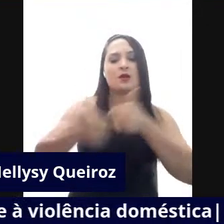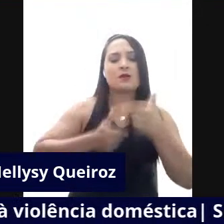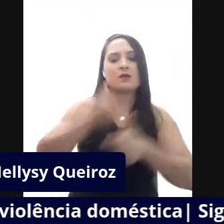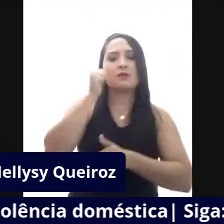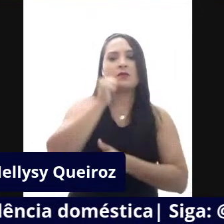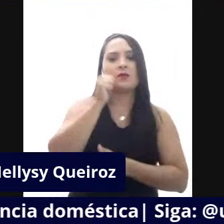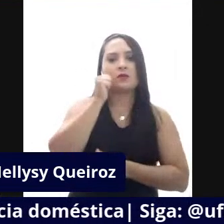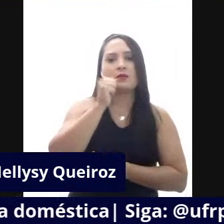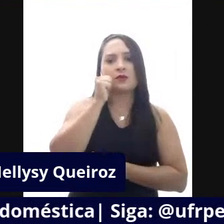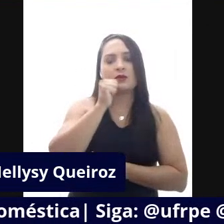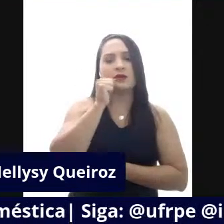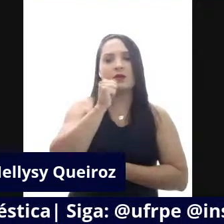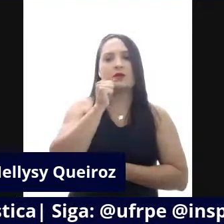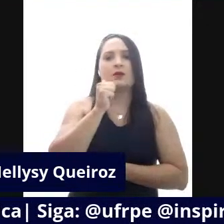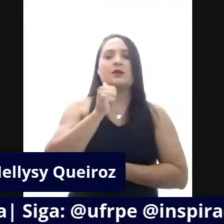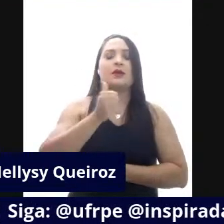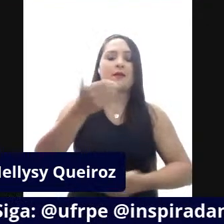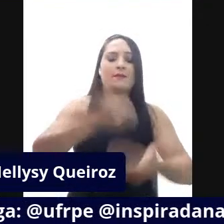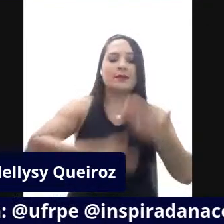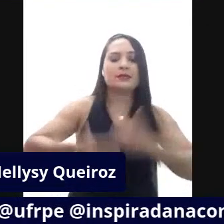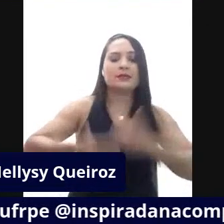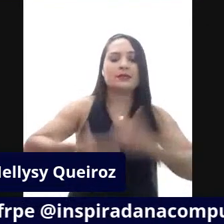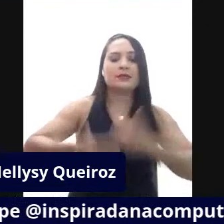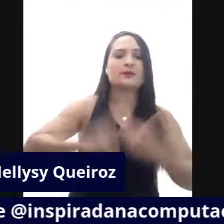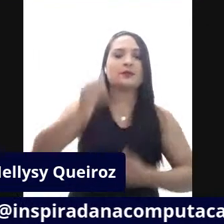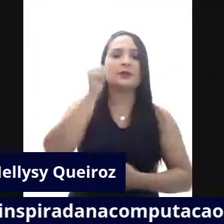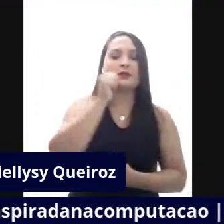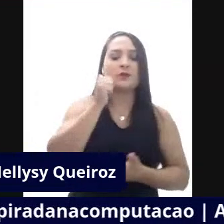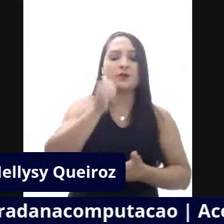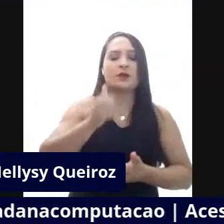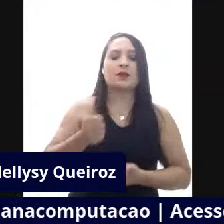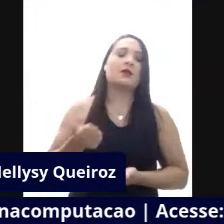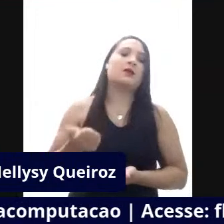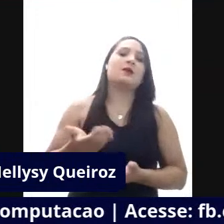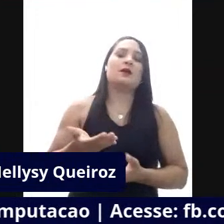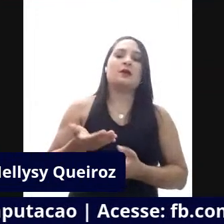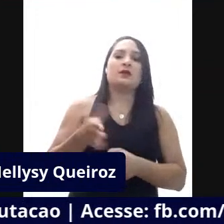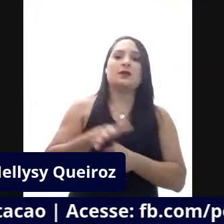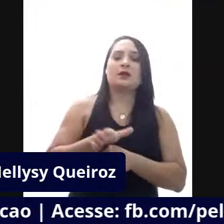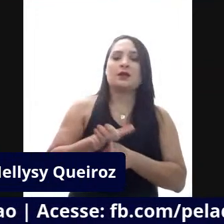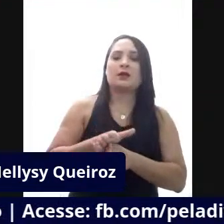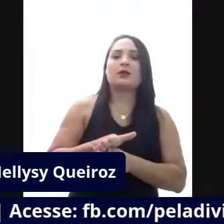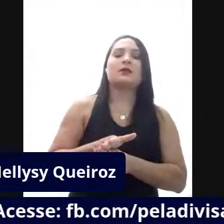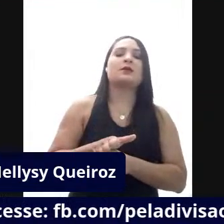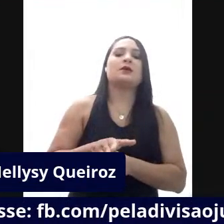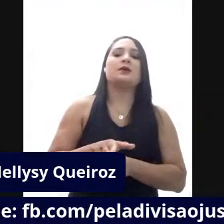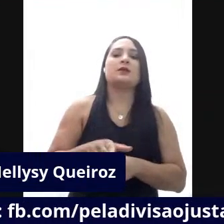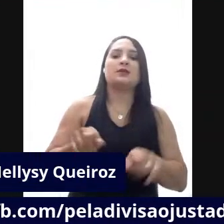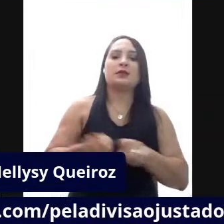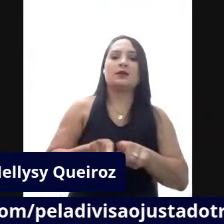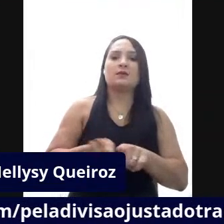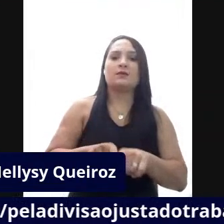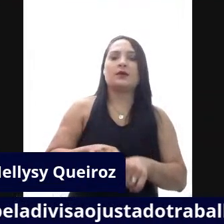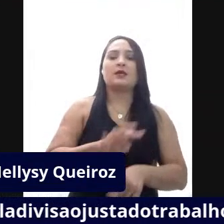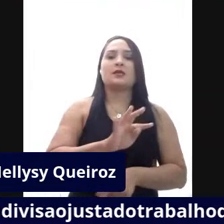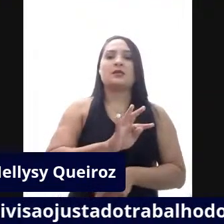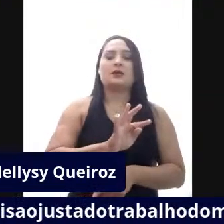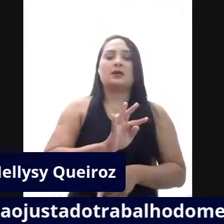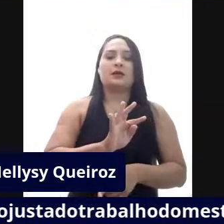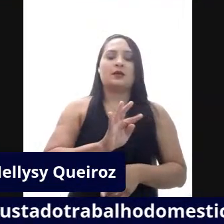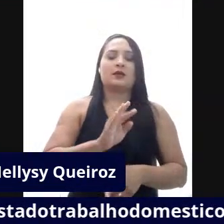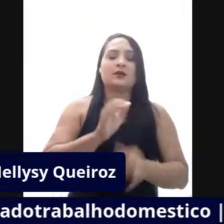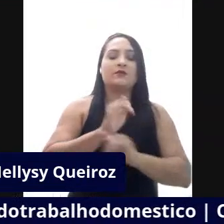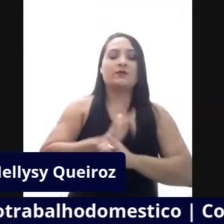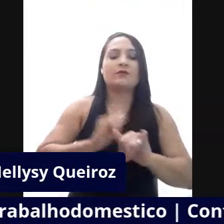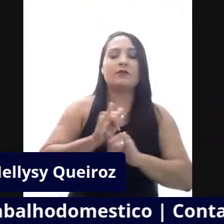trabalho doméstico e a participação delas na assistência técnica, nas atividades de formação política. E elas falaram: olha, se eu